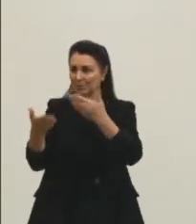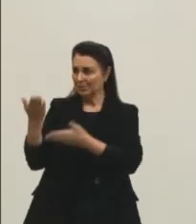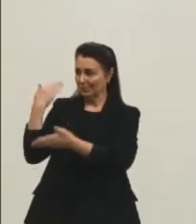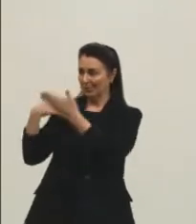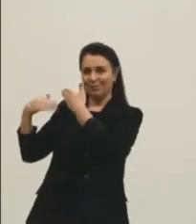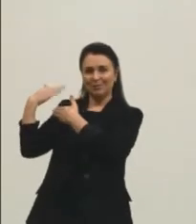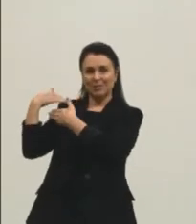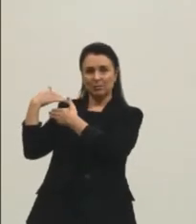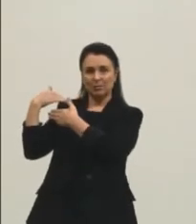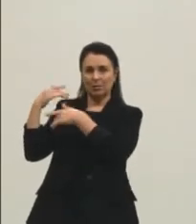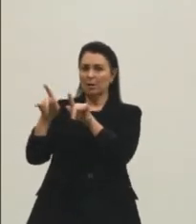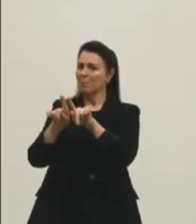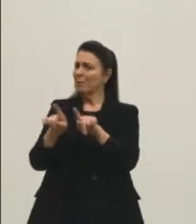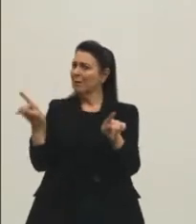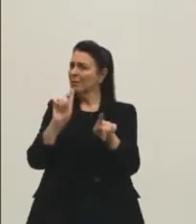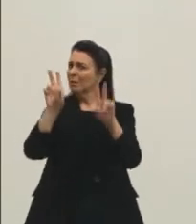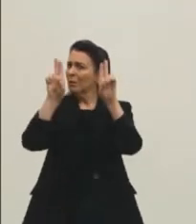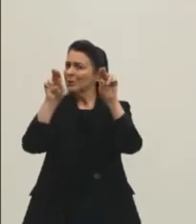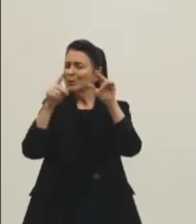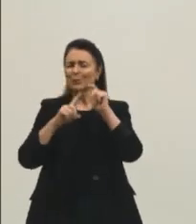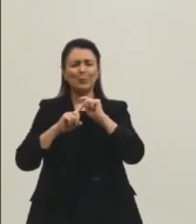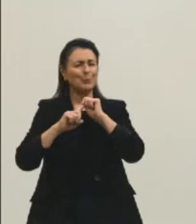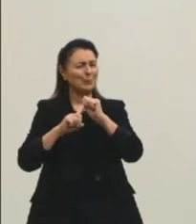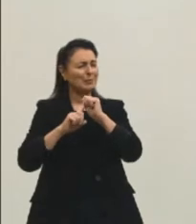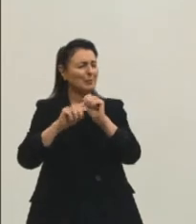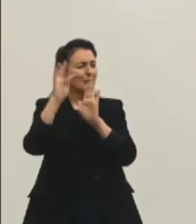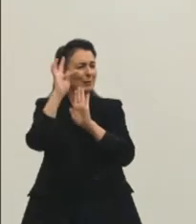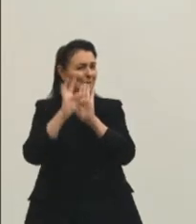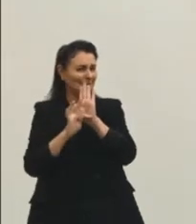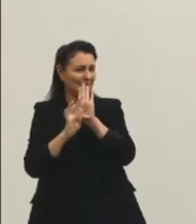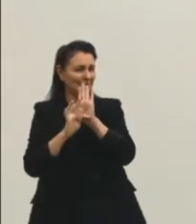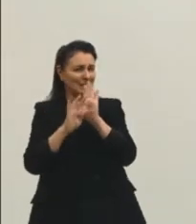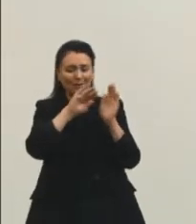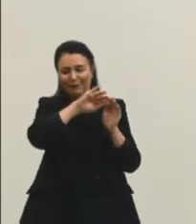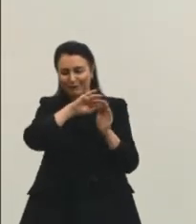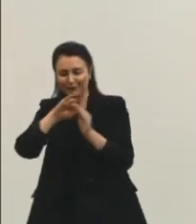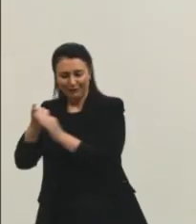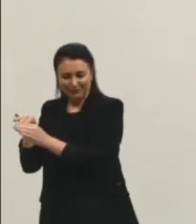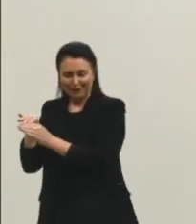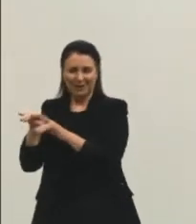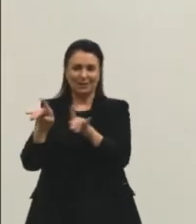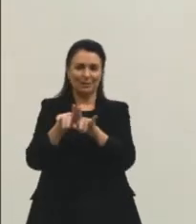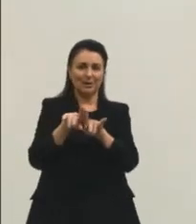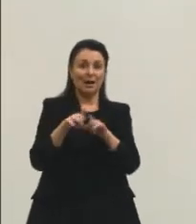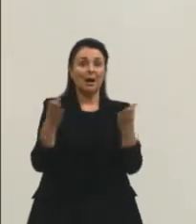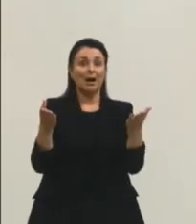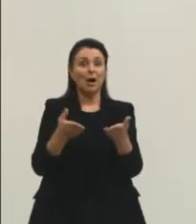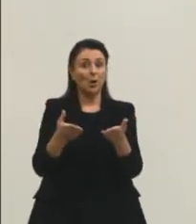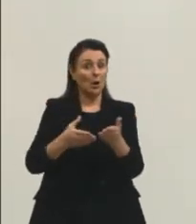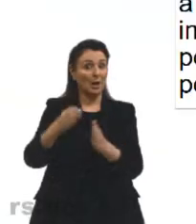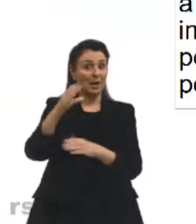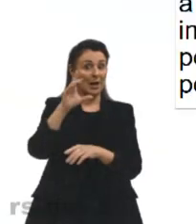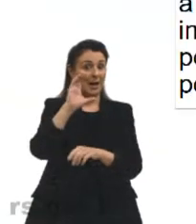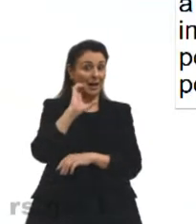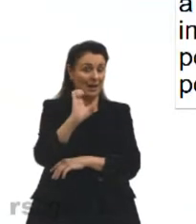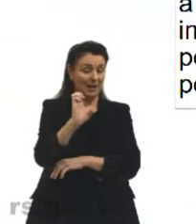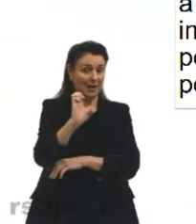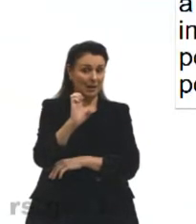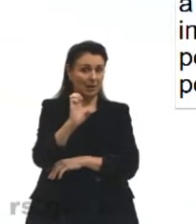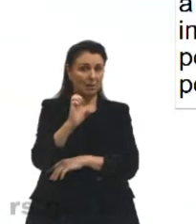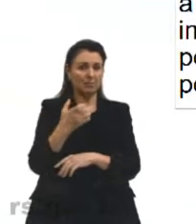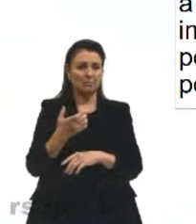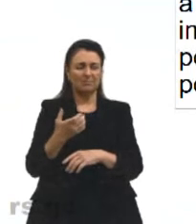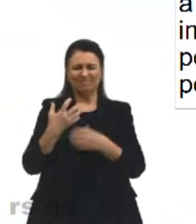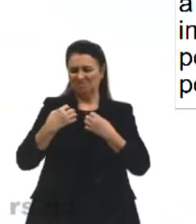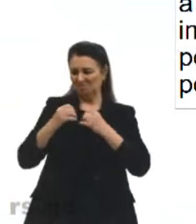não é o assunto principal do texto Então eu também posso descartar essa alternativa e alternativa aí